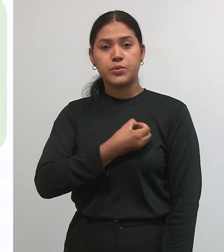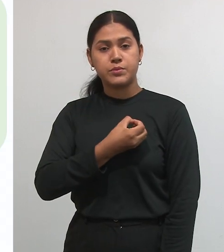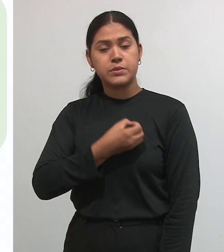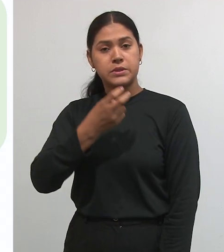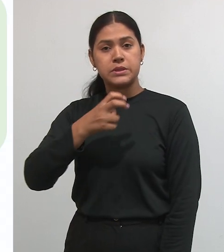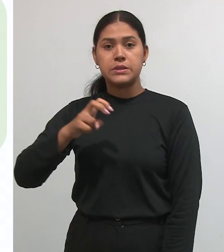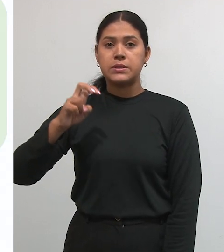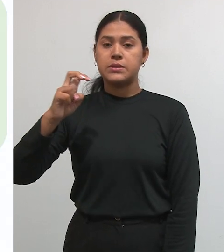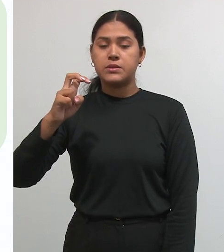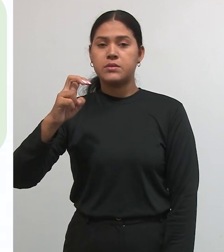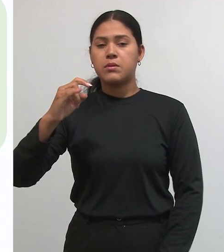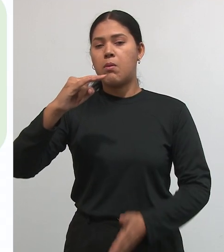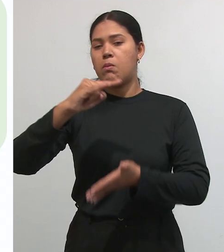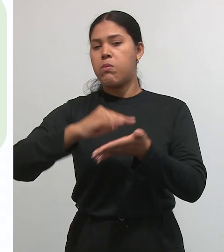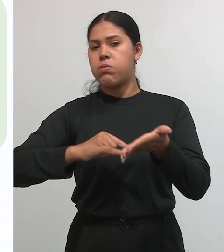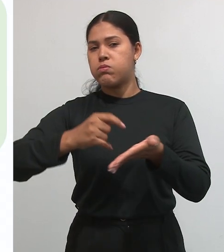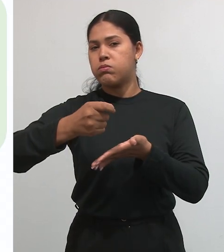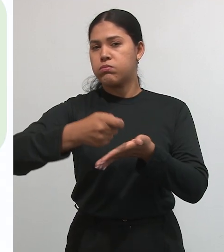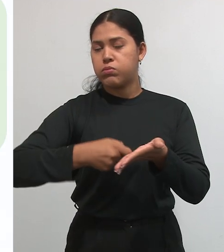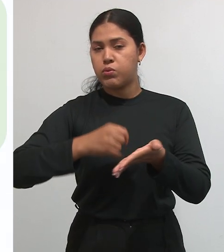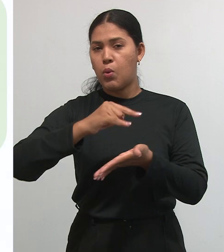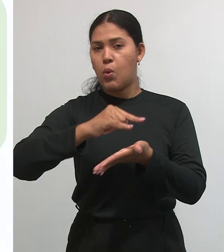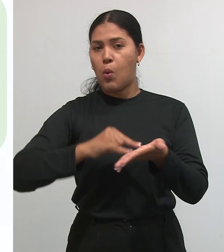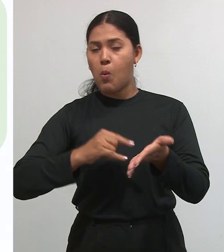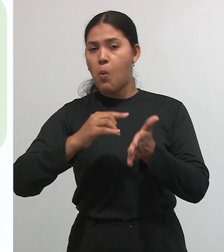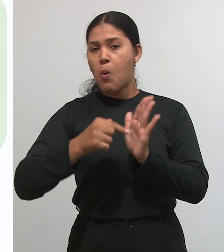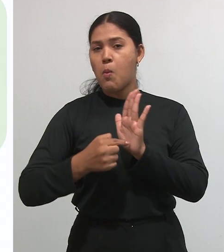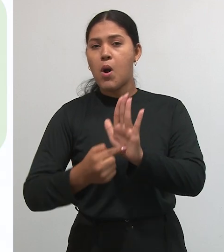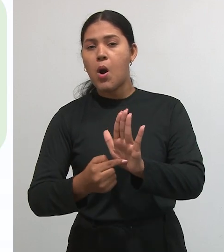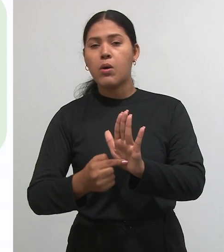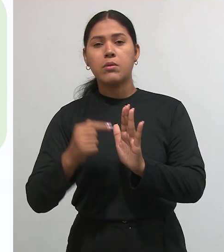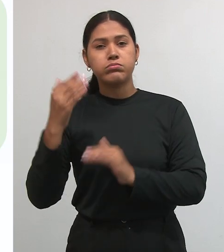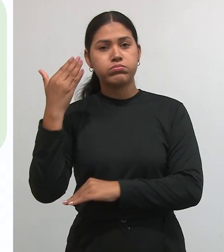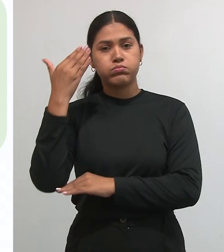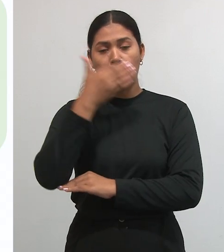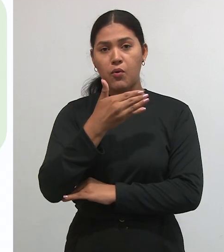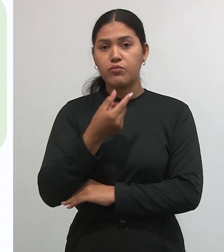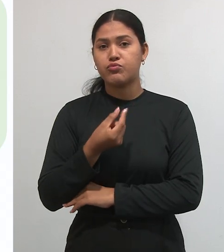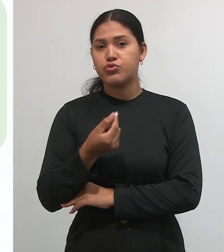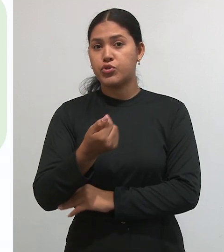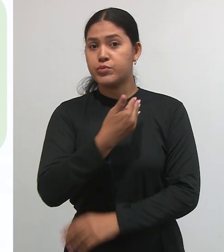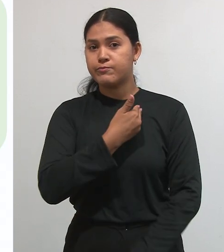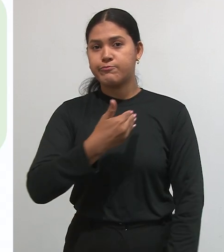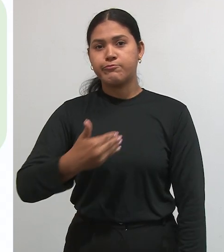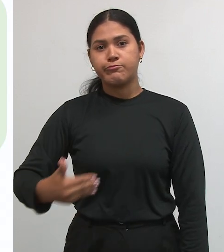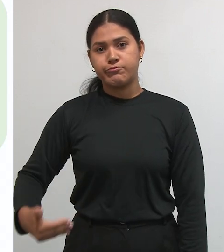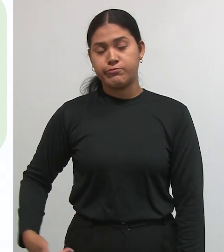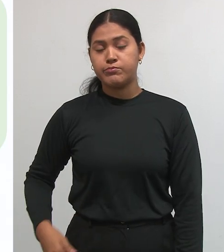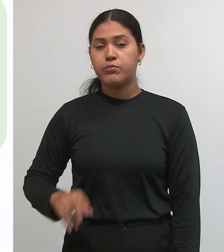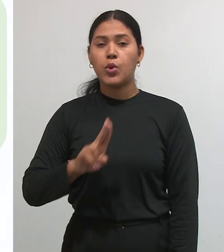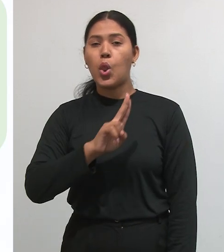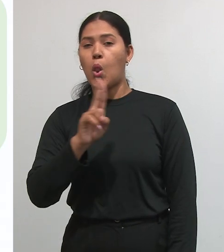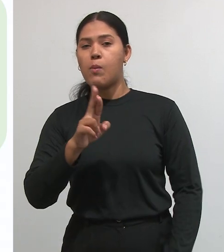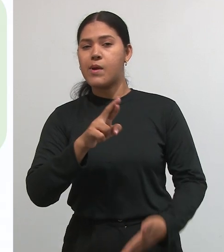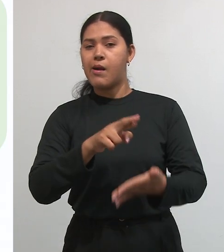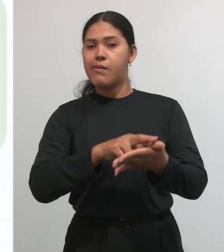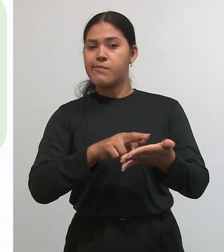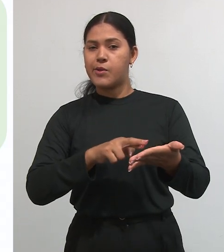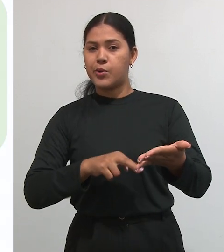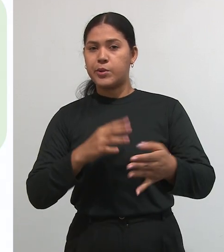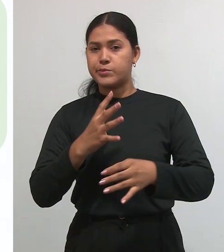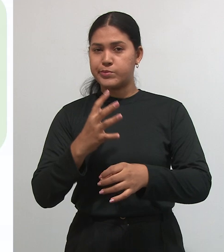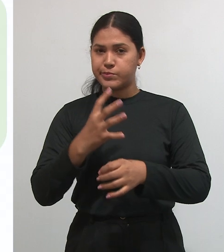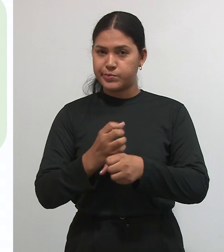as demonstrações contábeis aplicadas ao setor público, que são nossos relatórios contábeis, tá? Esse manual aqui, ele